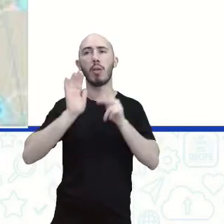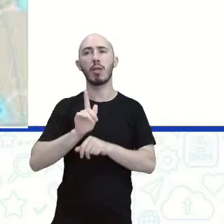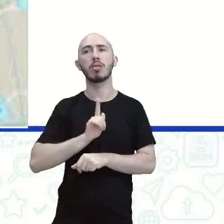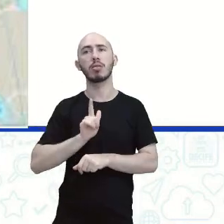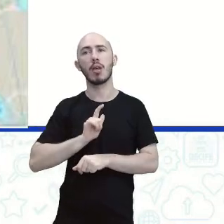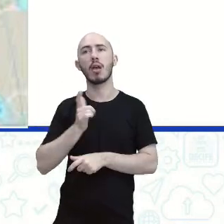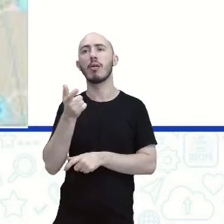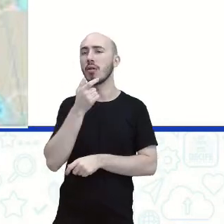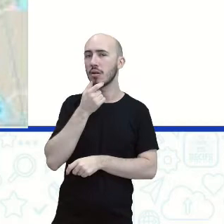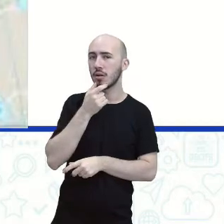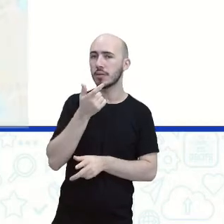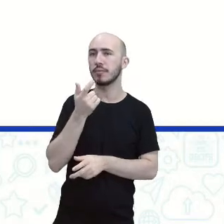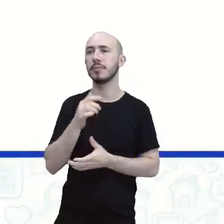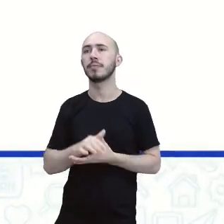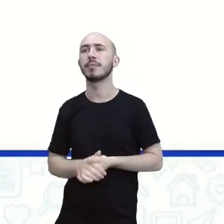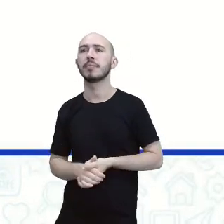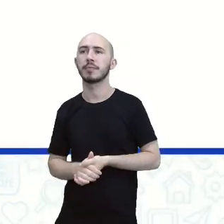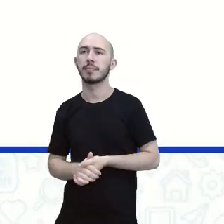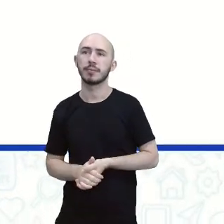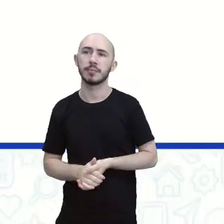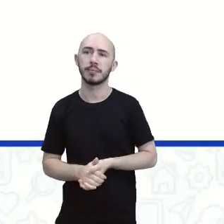vendo aí, né?